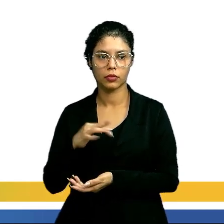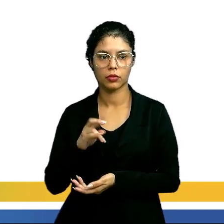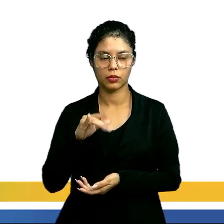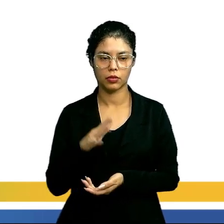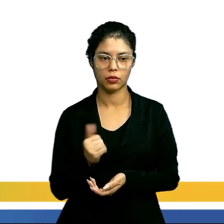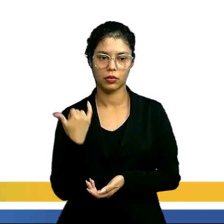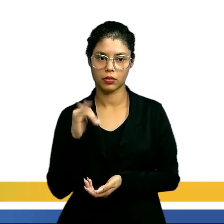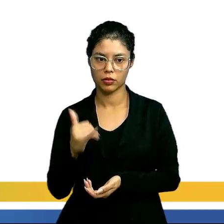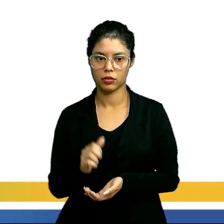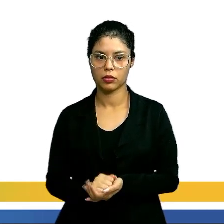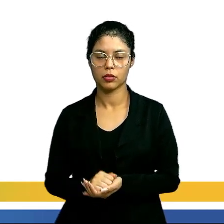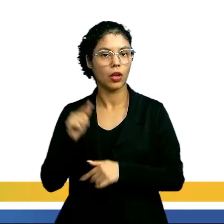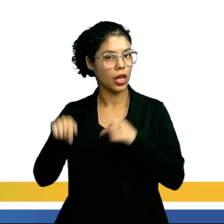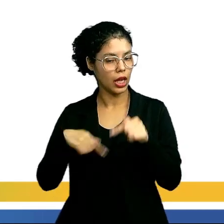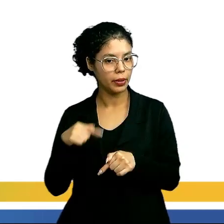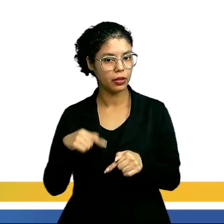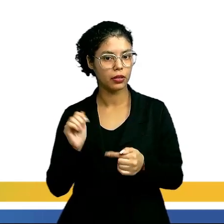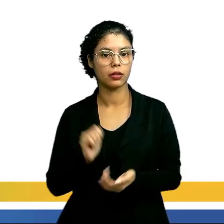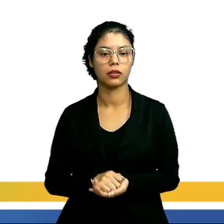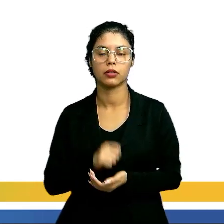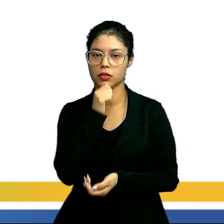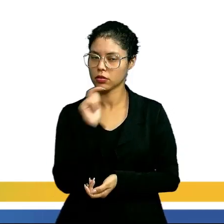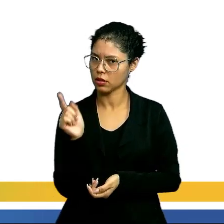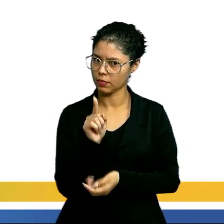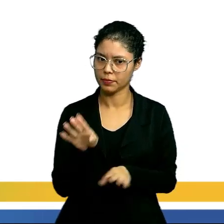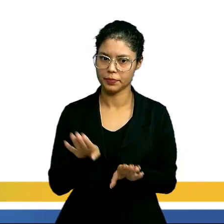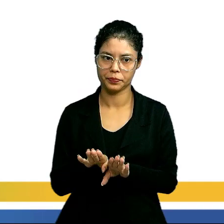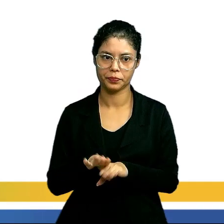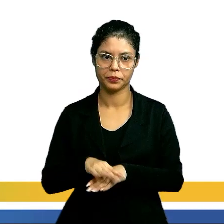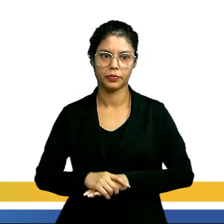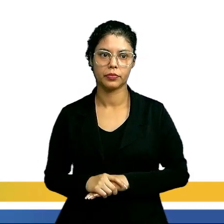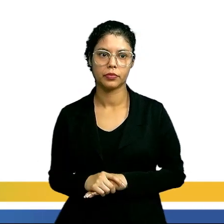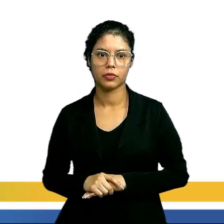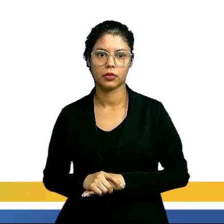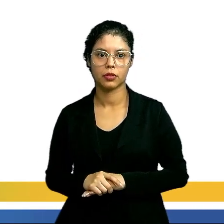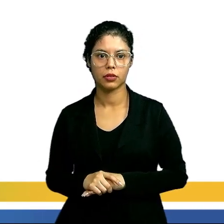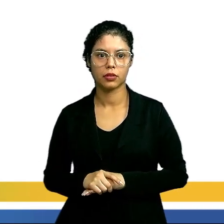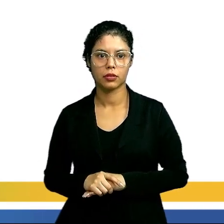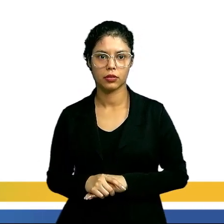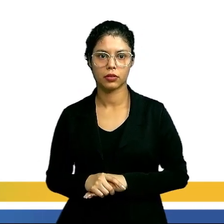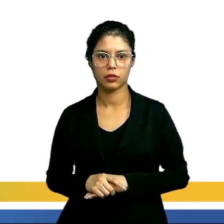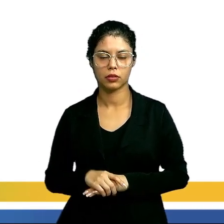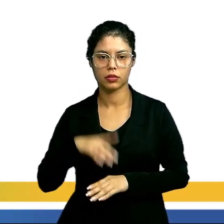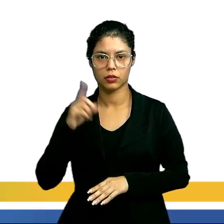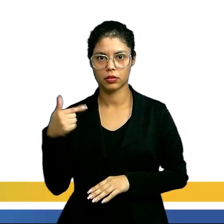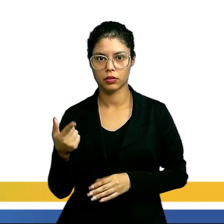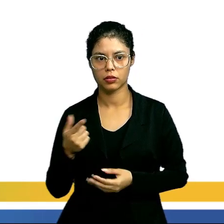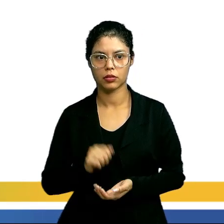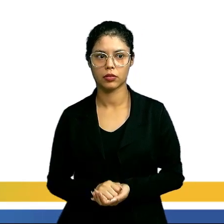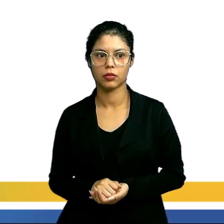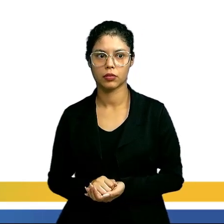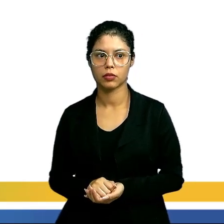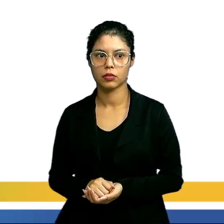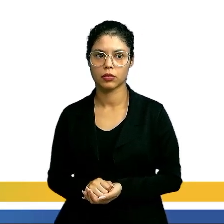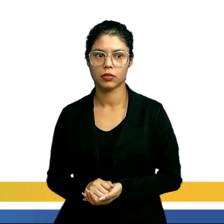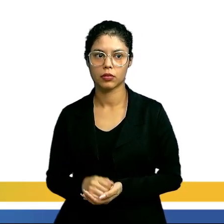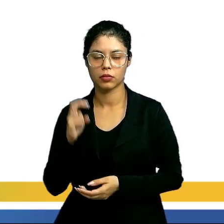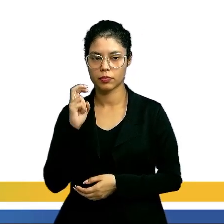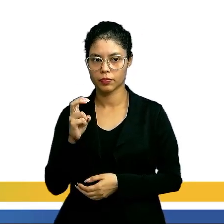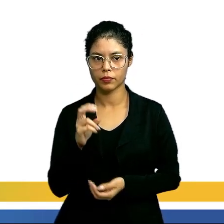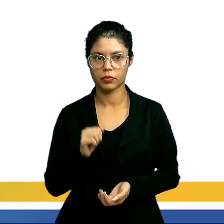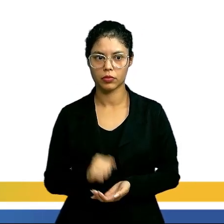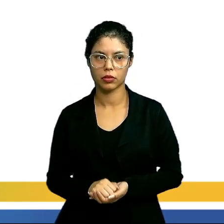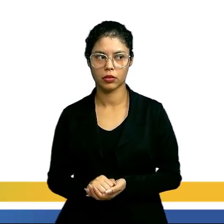Letra E, potencial elétrico e energia química? Também não. Ok? Seguimos agora para a nossa próxima questão. Questão